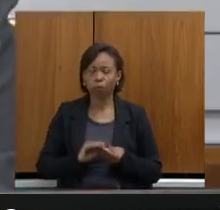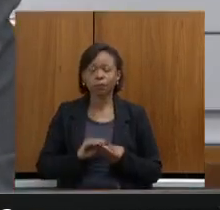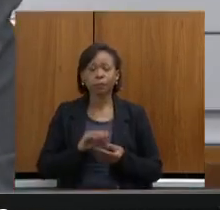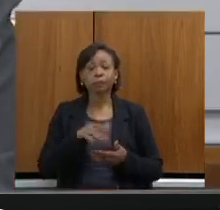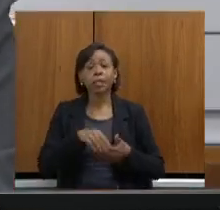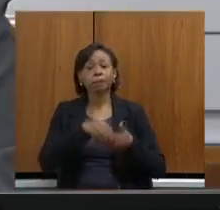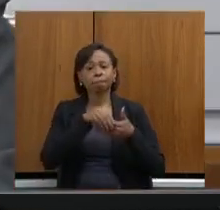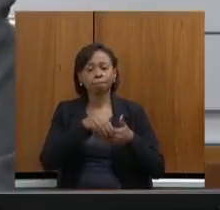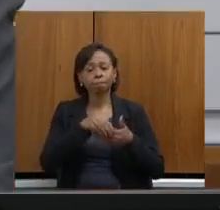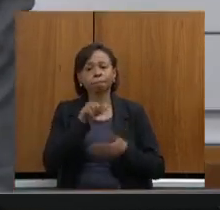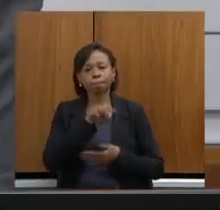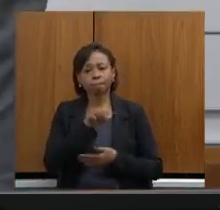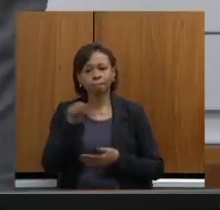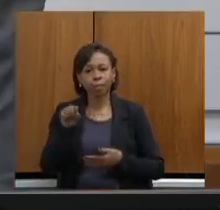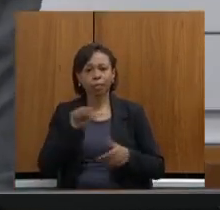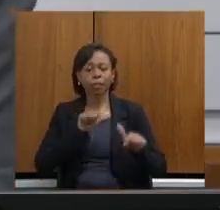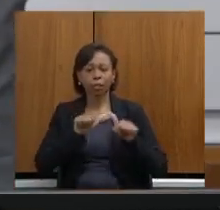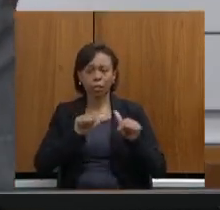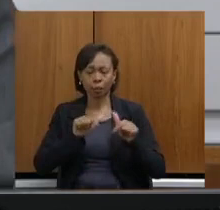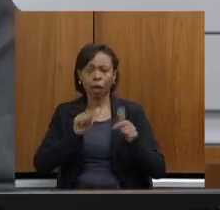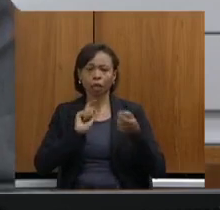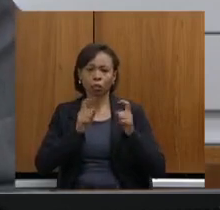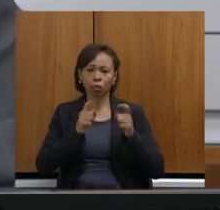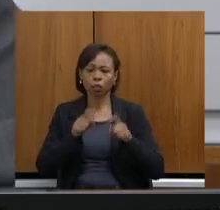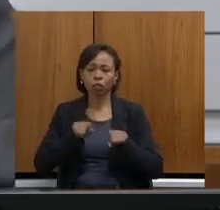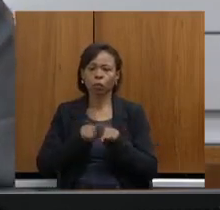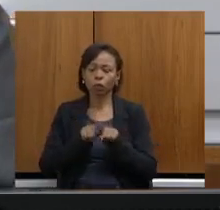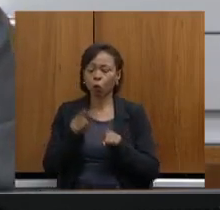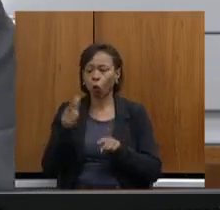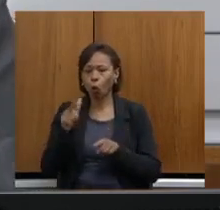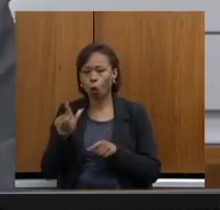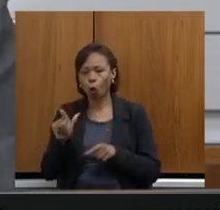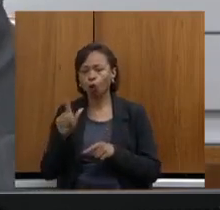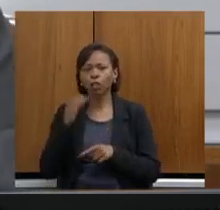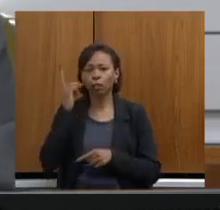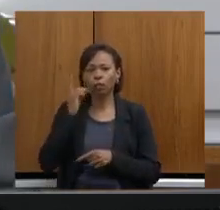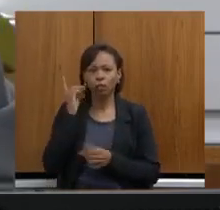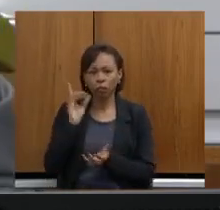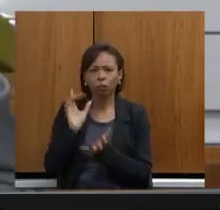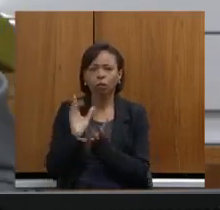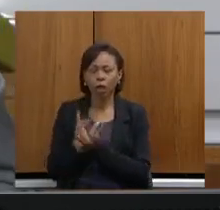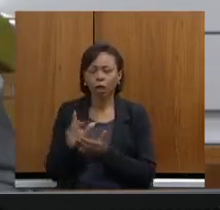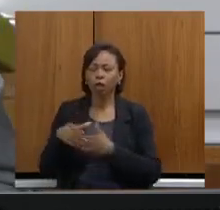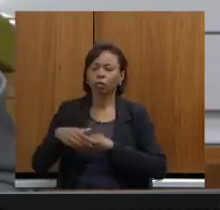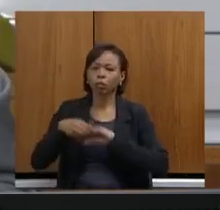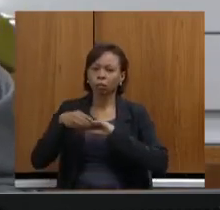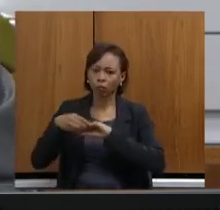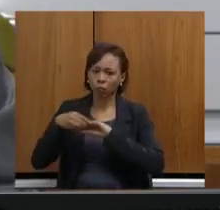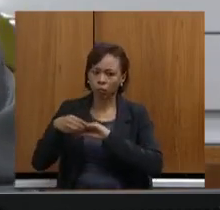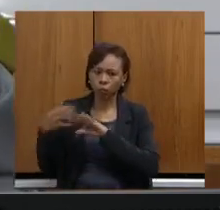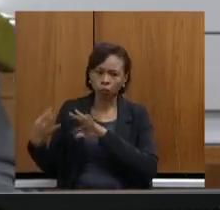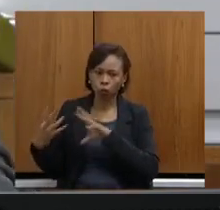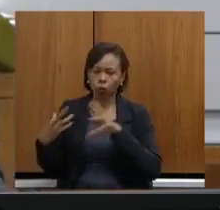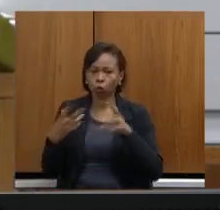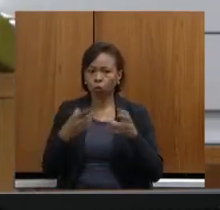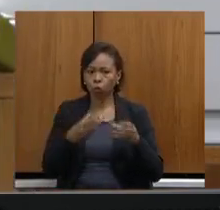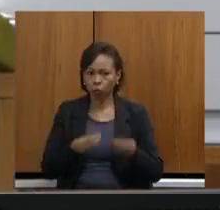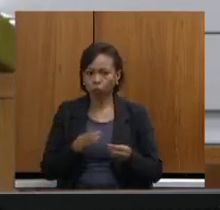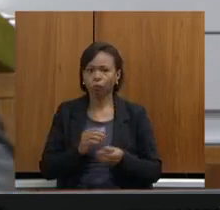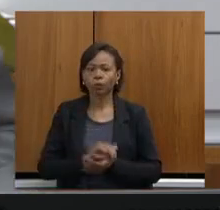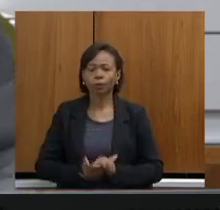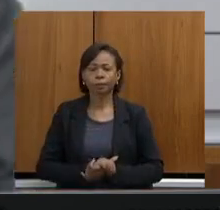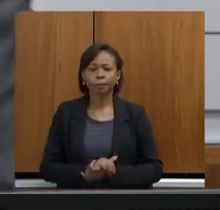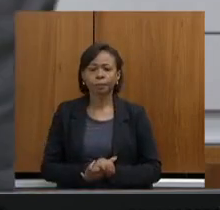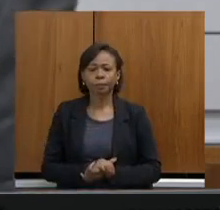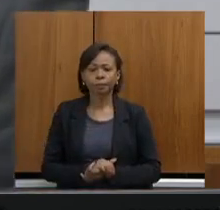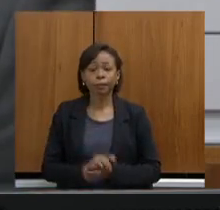e quero cumprimentar os deputados aqui presentes é Reis do as bexigas Gustavo Valadares Antônio Carlos Arantes